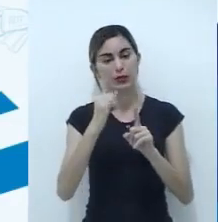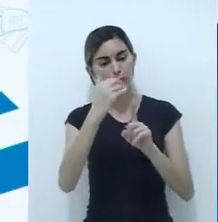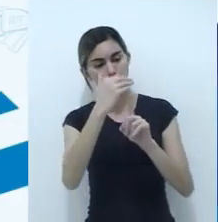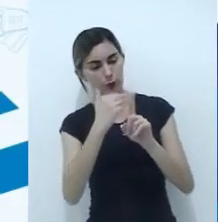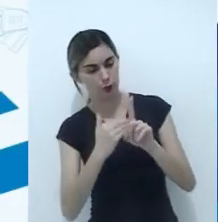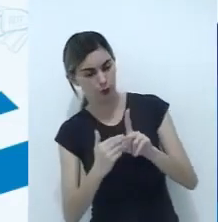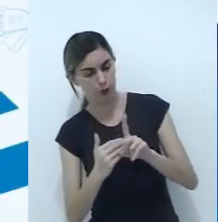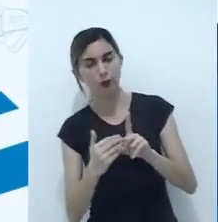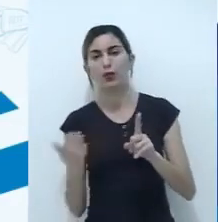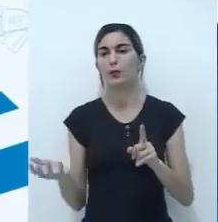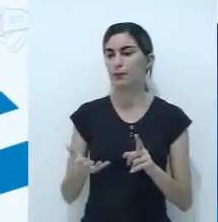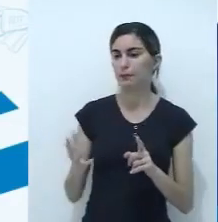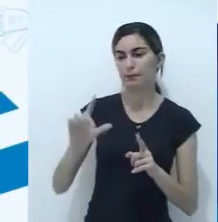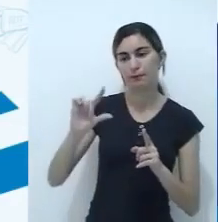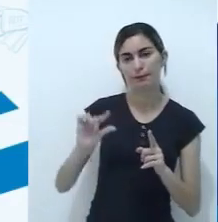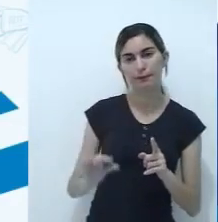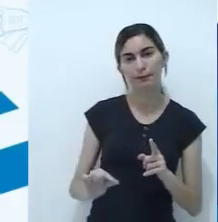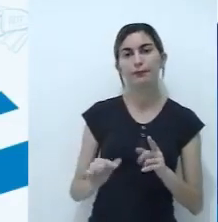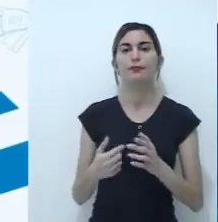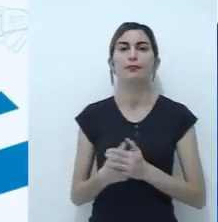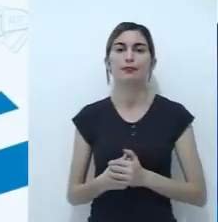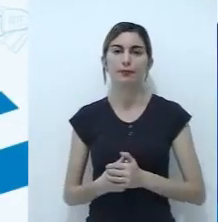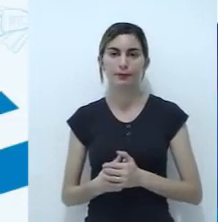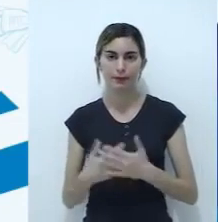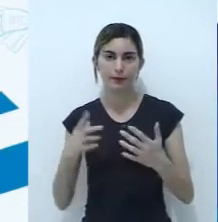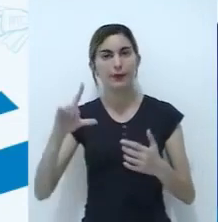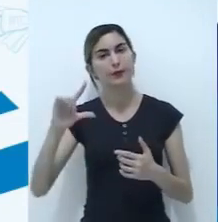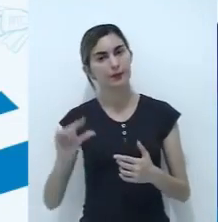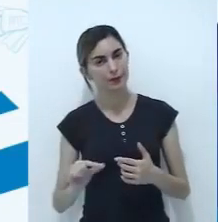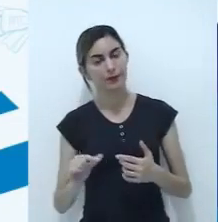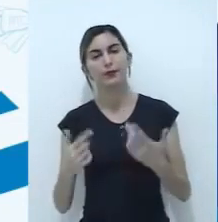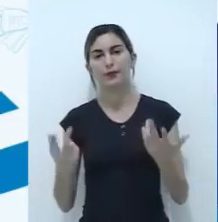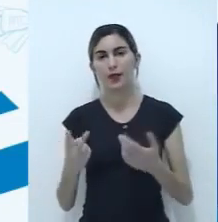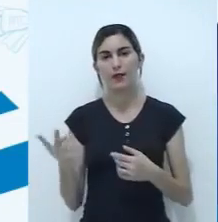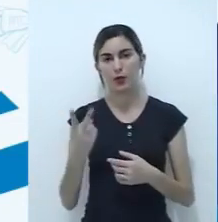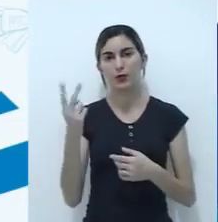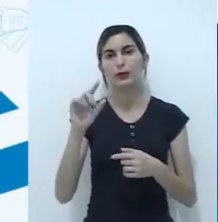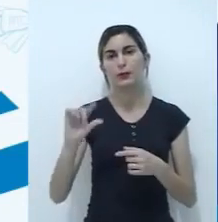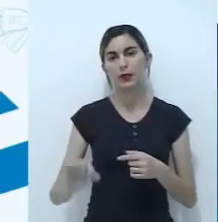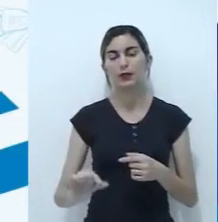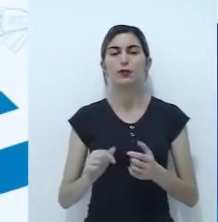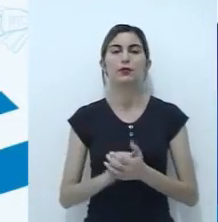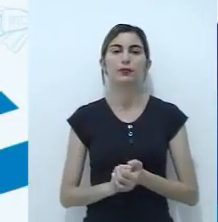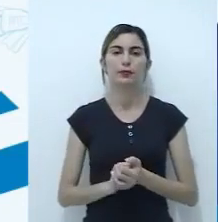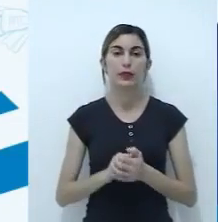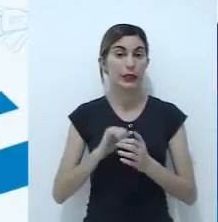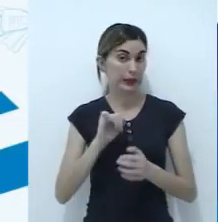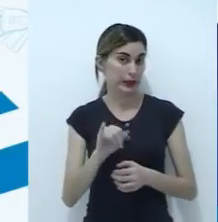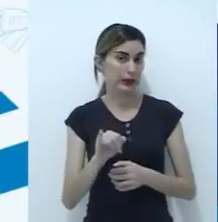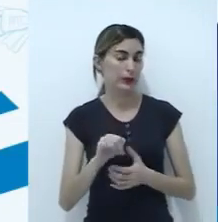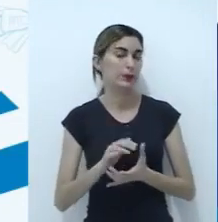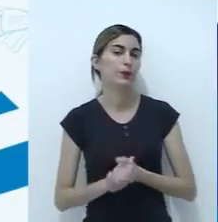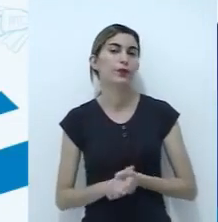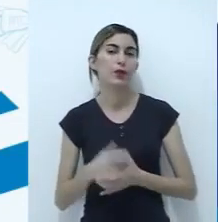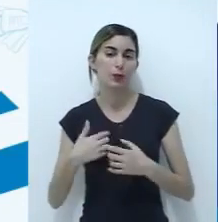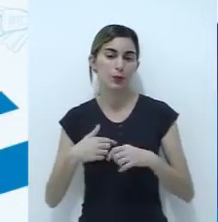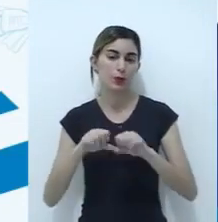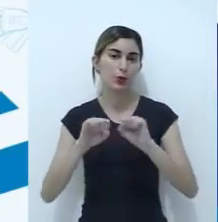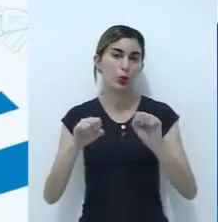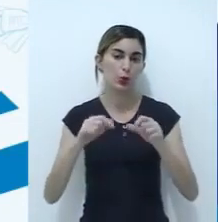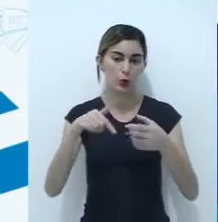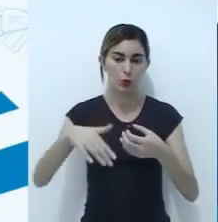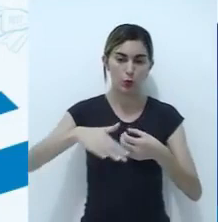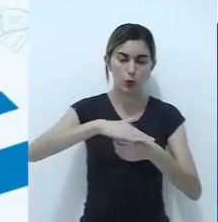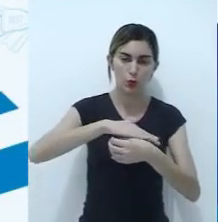maior da reação. Se eu tenho uma temperatura menor, a velocidade é lógico que vai ser bem menor. E se o meu sistema